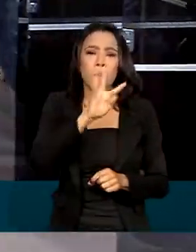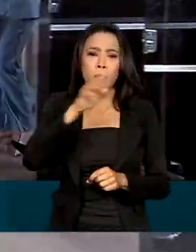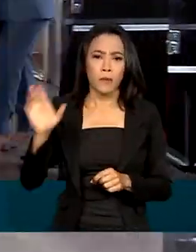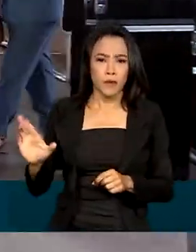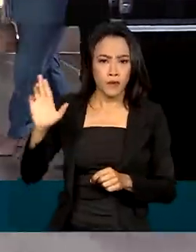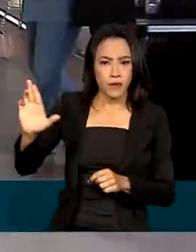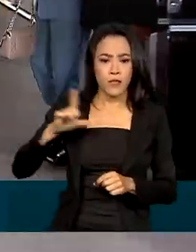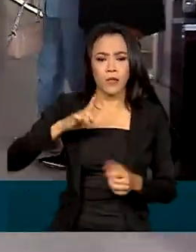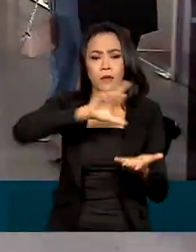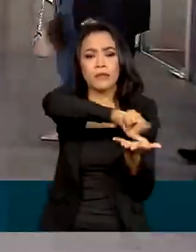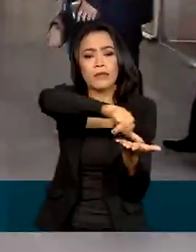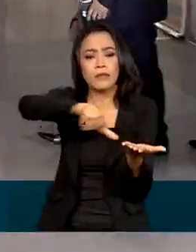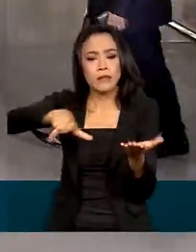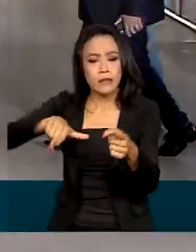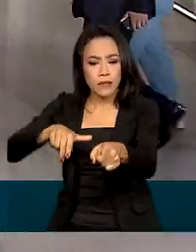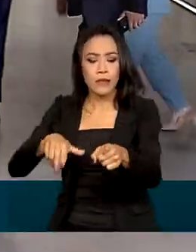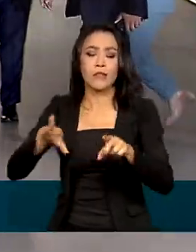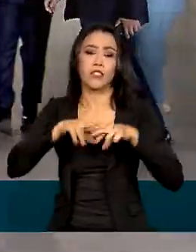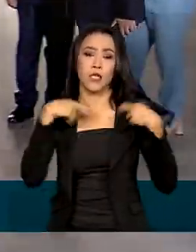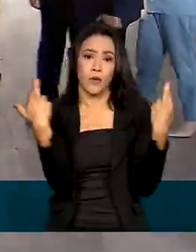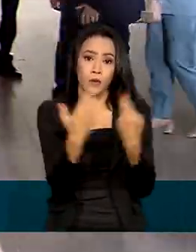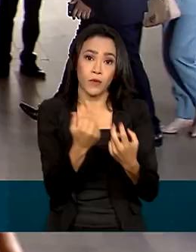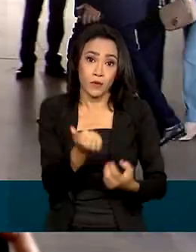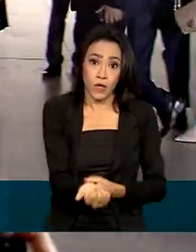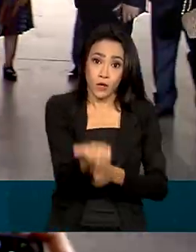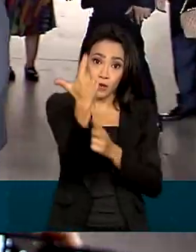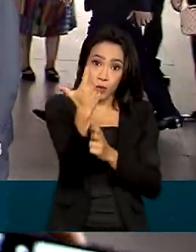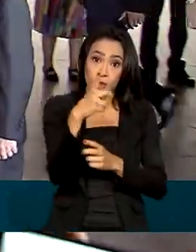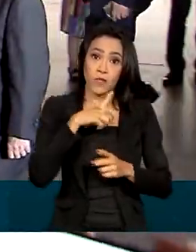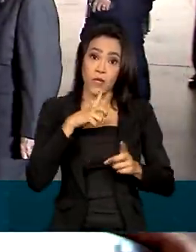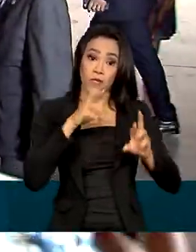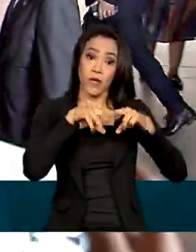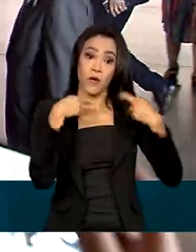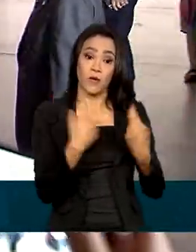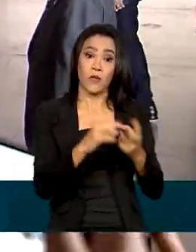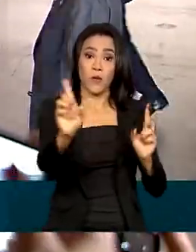de encontros bilaterais. Ao meio-dia, Lula se reúne com o presidente de Portugal.